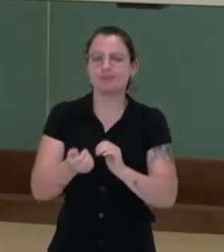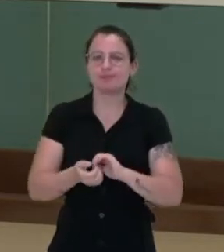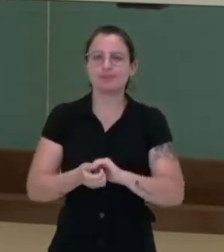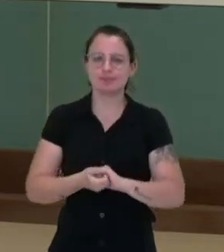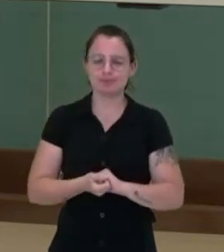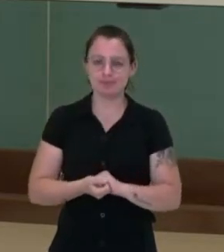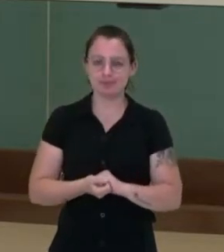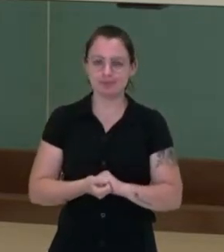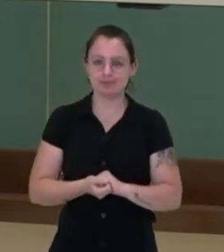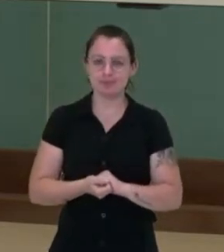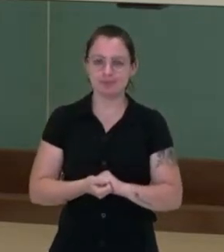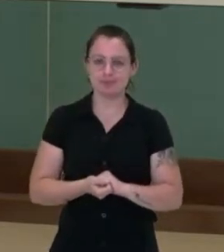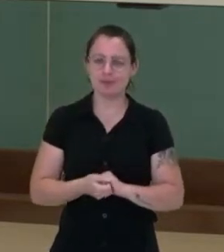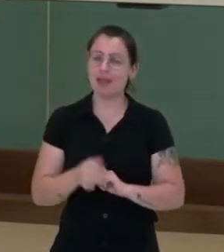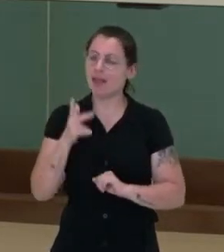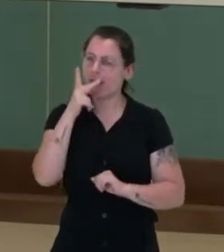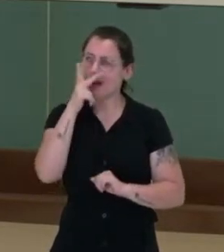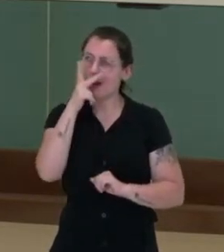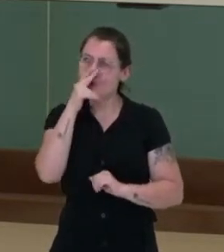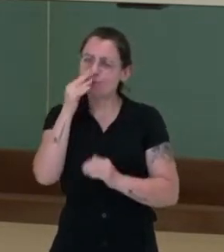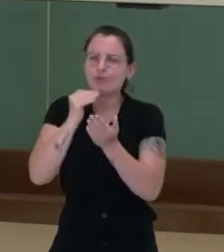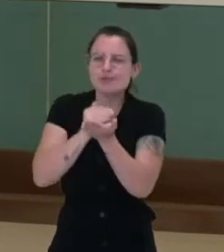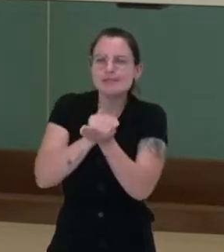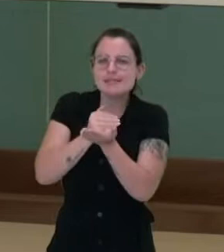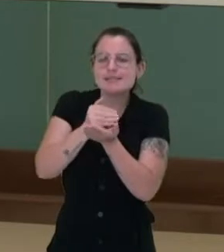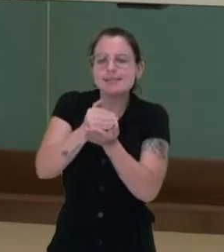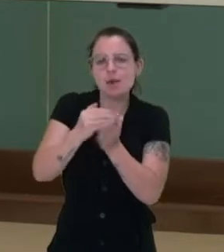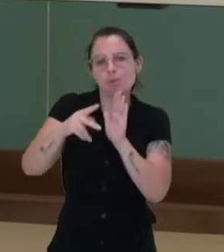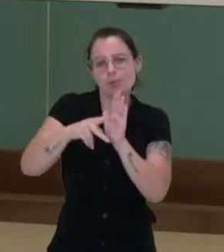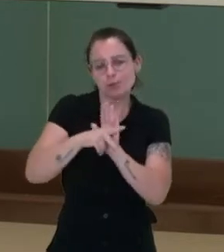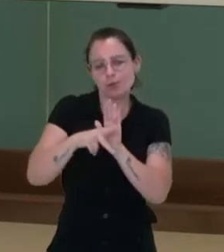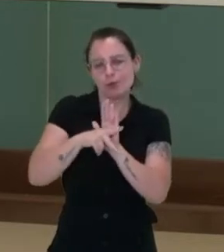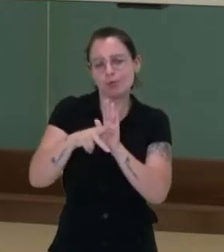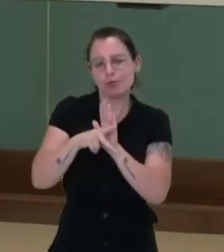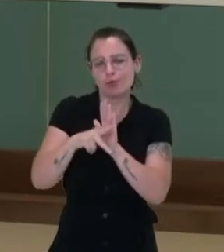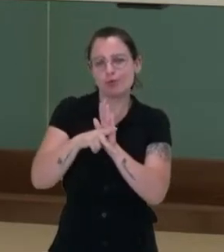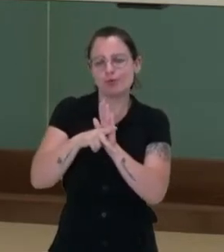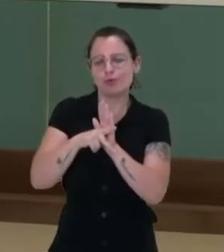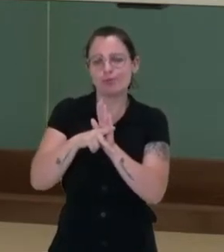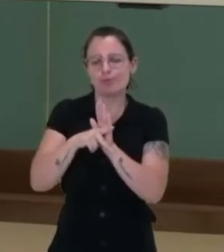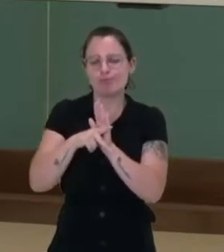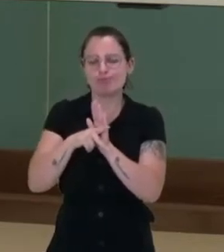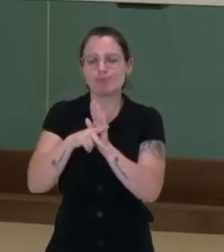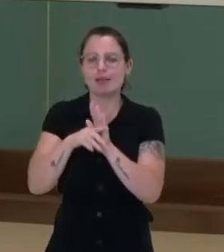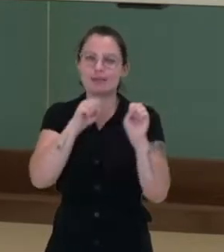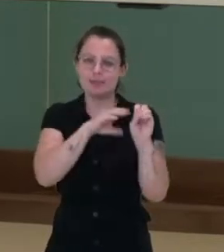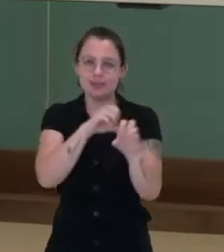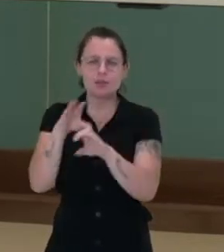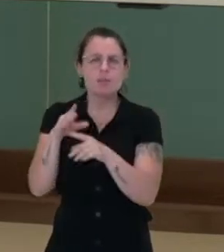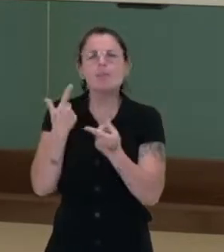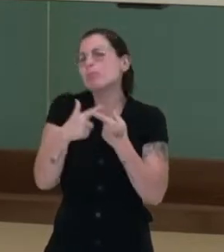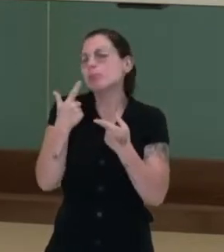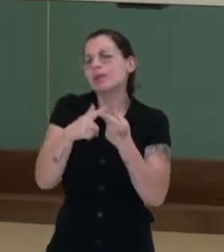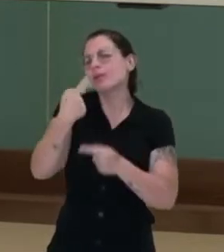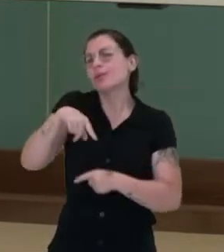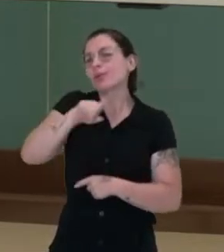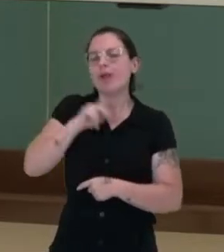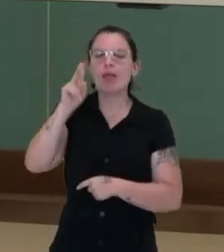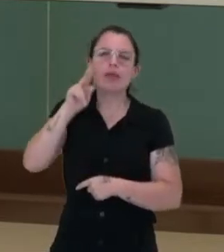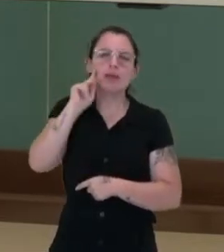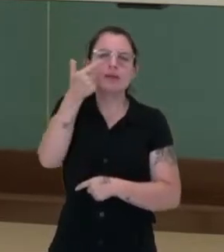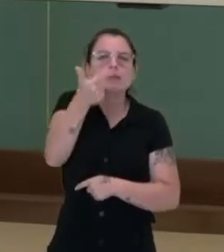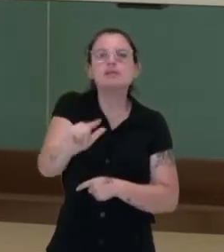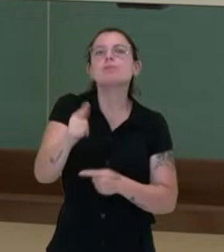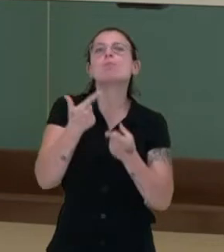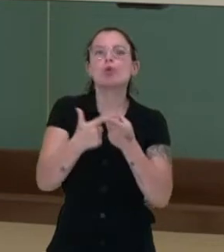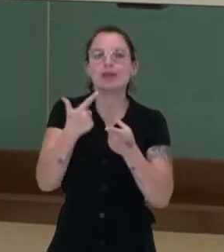Muito provavelmente lá nos anos iniciais do ensino fundamental. Mas por que a gente está relembrando isso? Porque